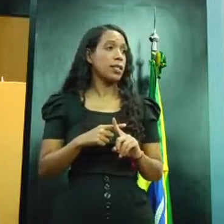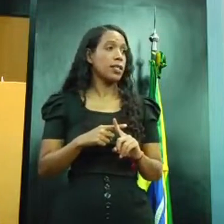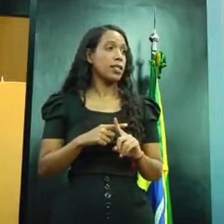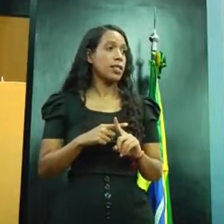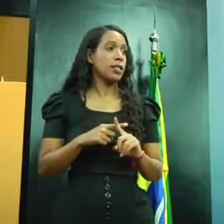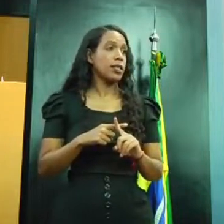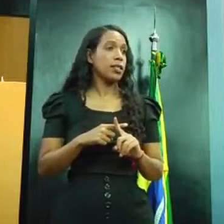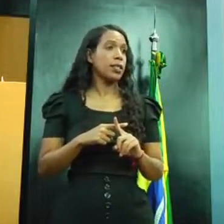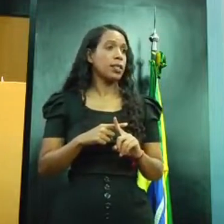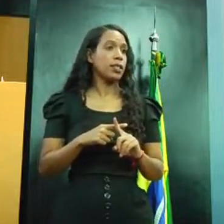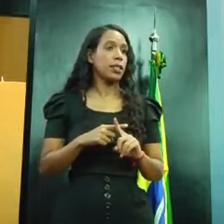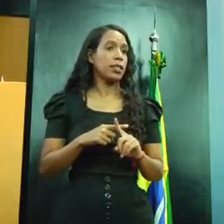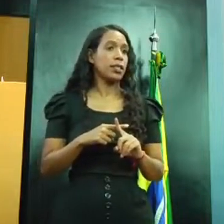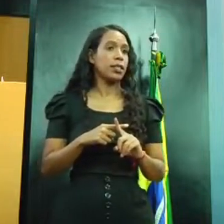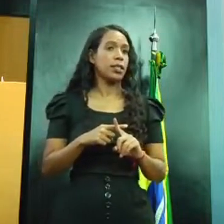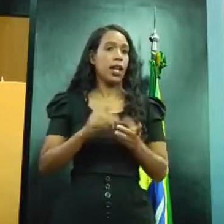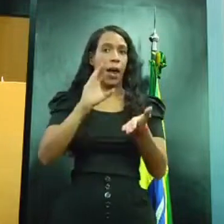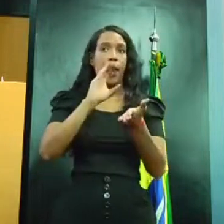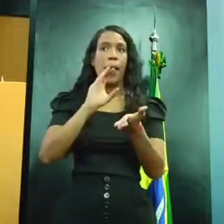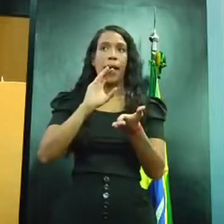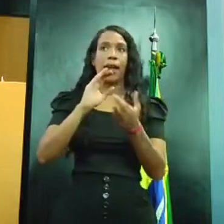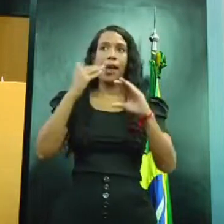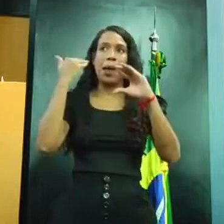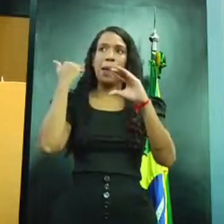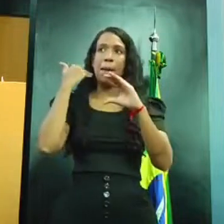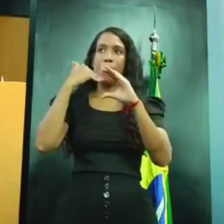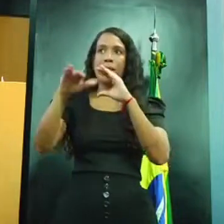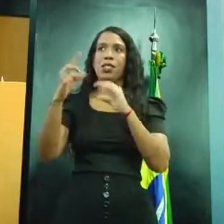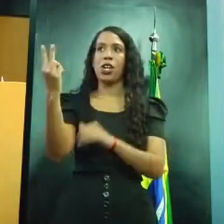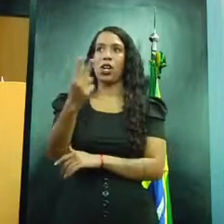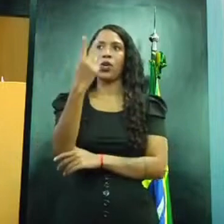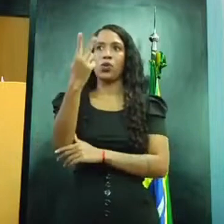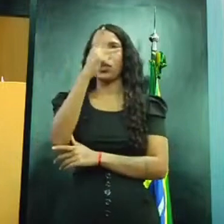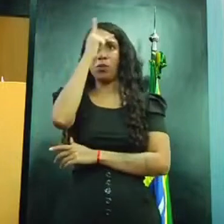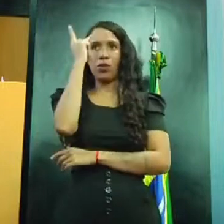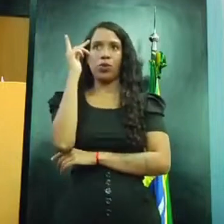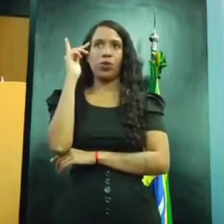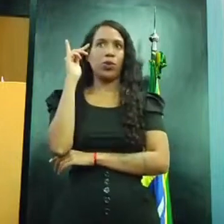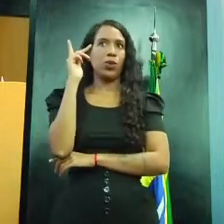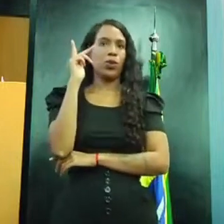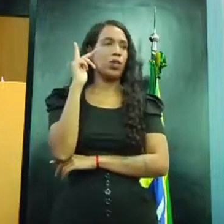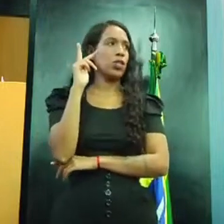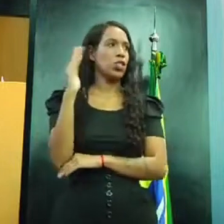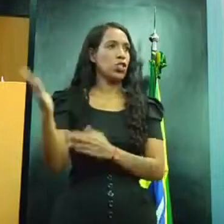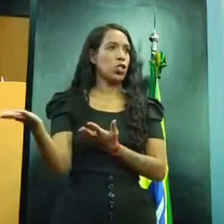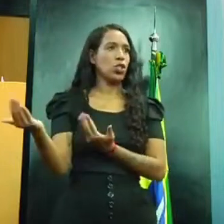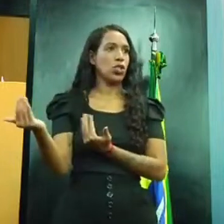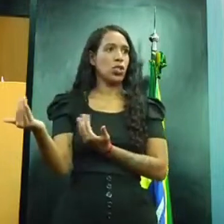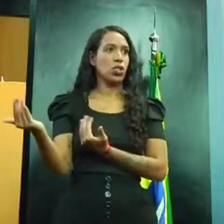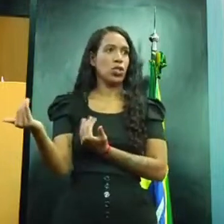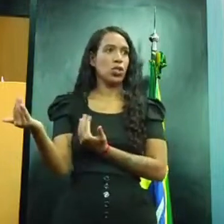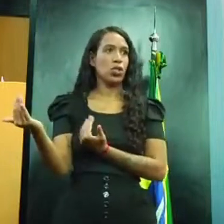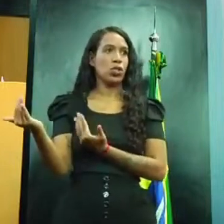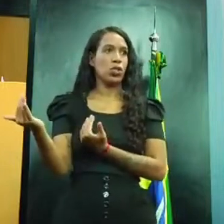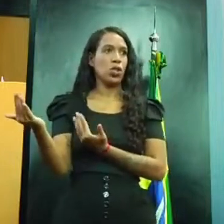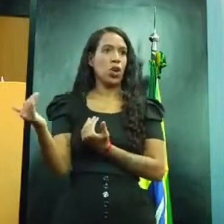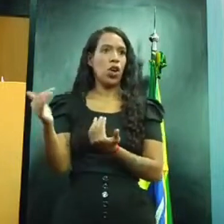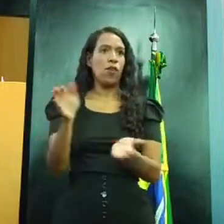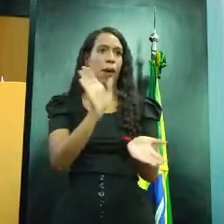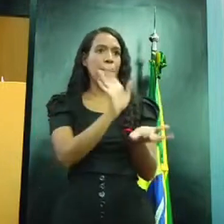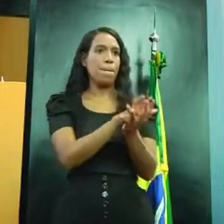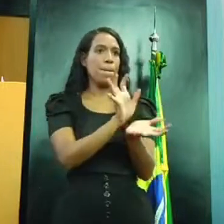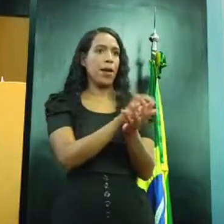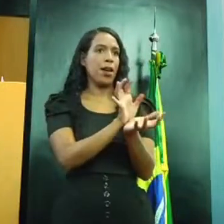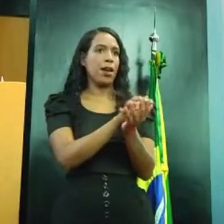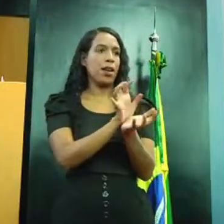uma mensagem especial a dois queridos, jovens,